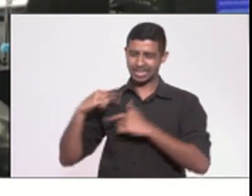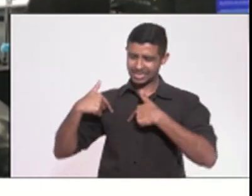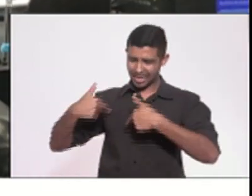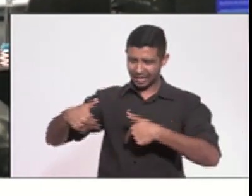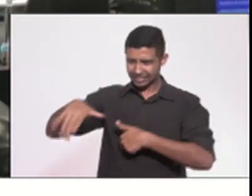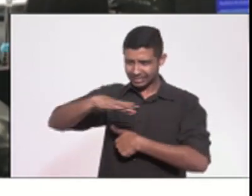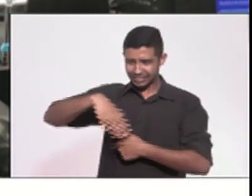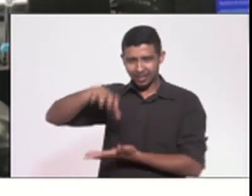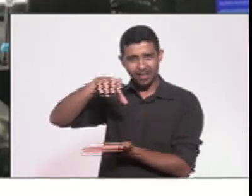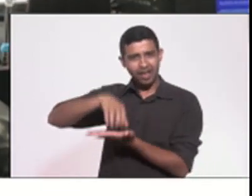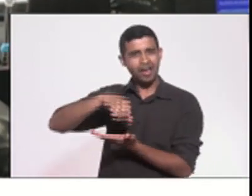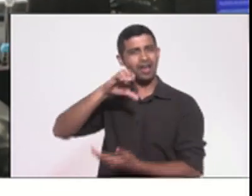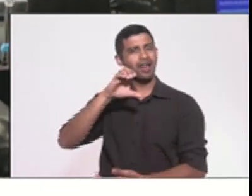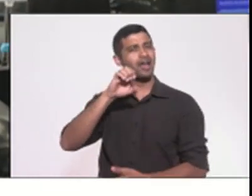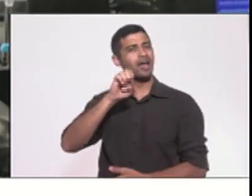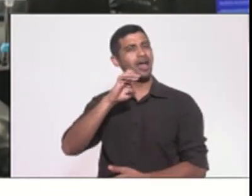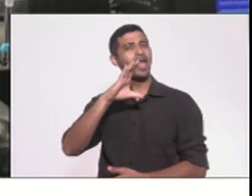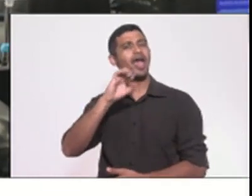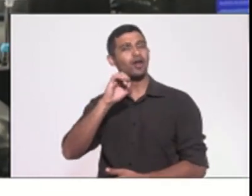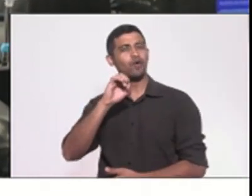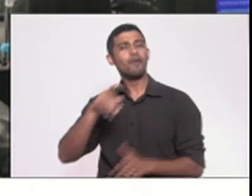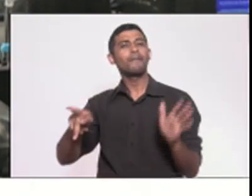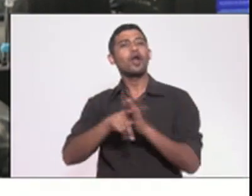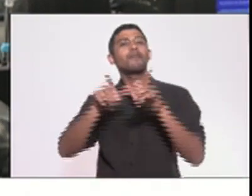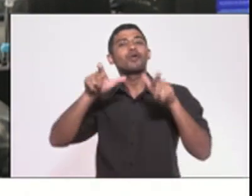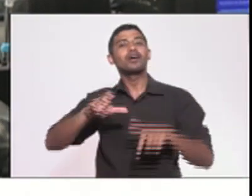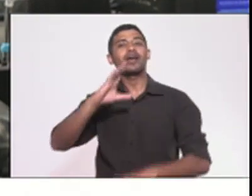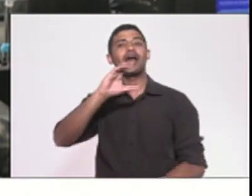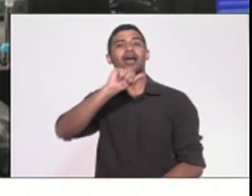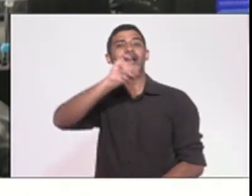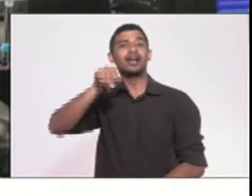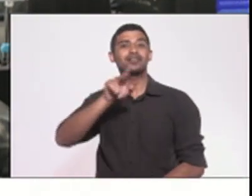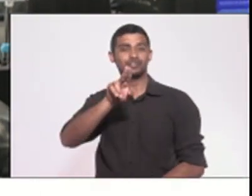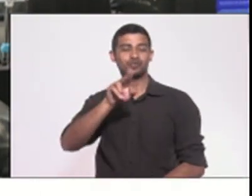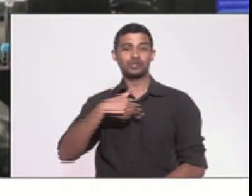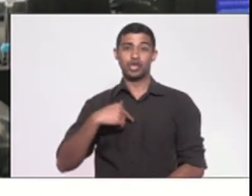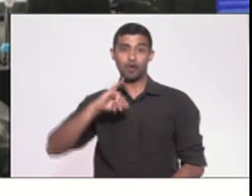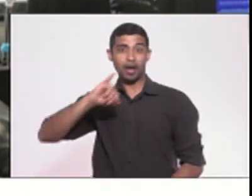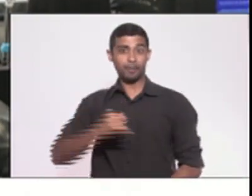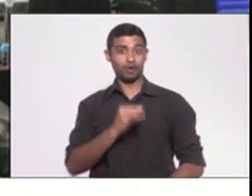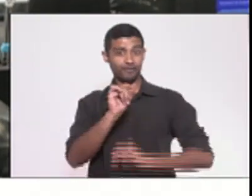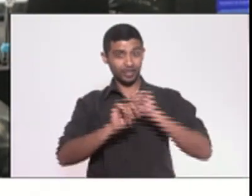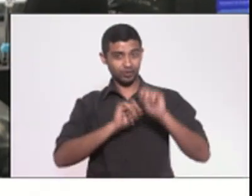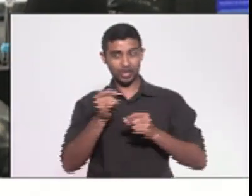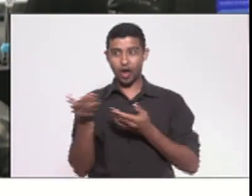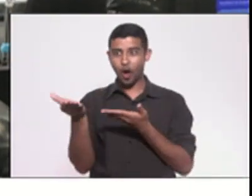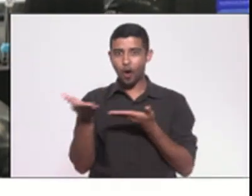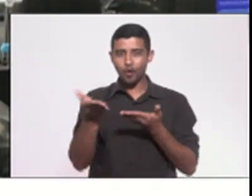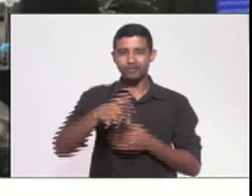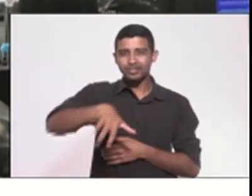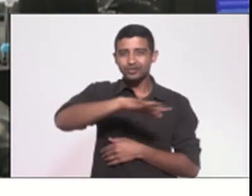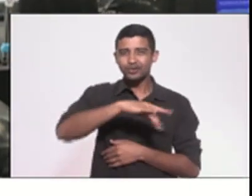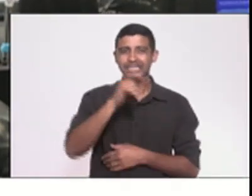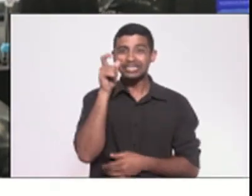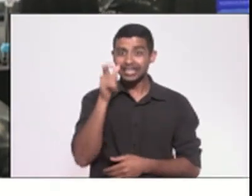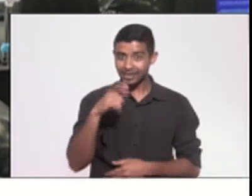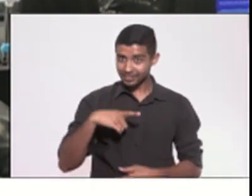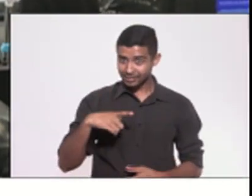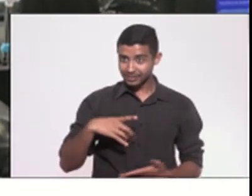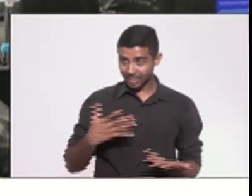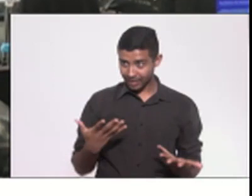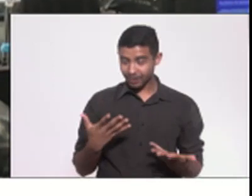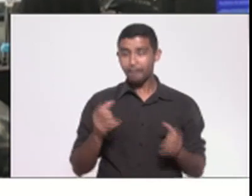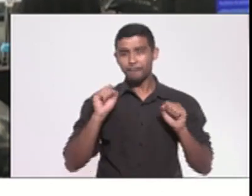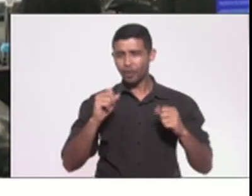nosso Ecoparque do Caju. E aproveito já para deixar aqui um convite a todos que se interessarem por isso,